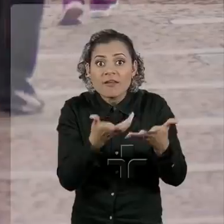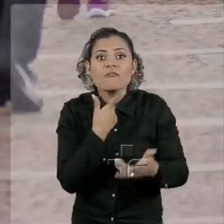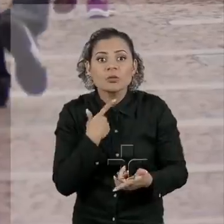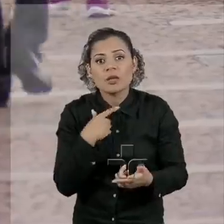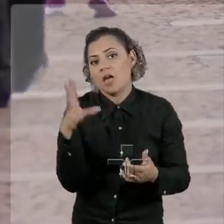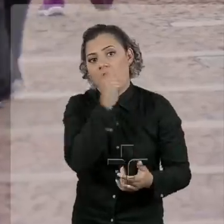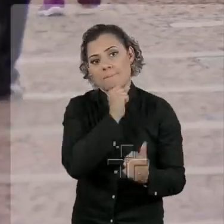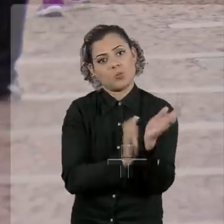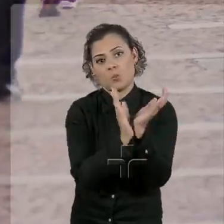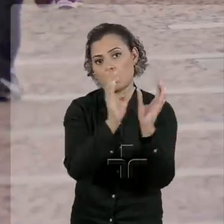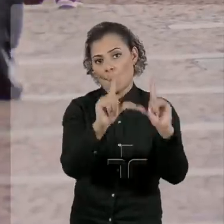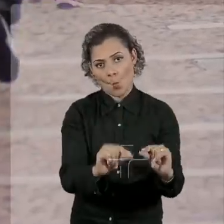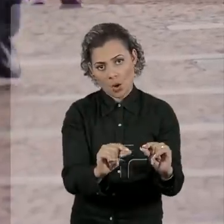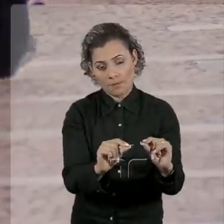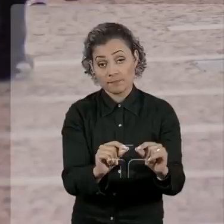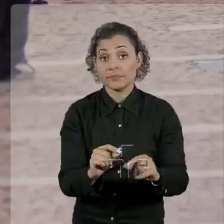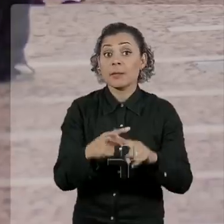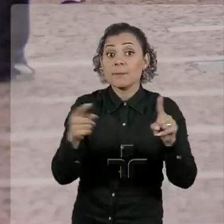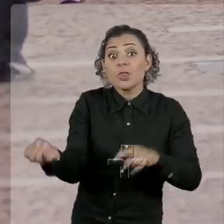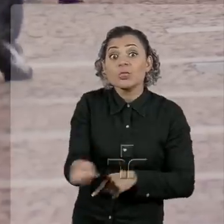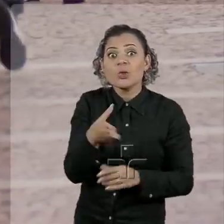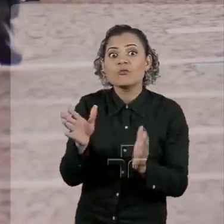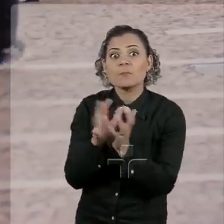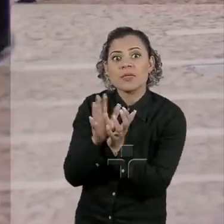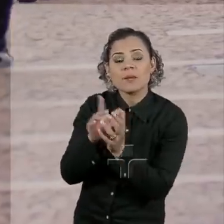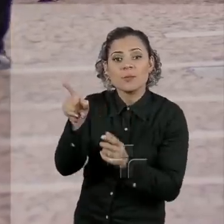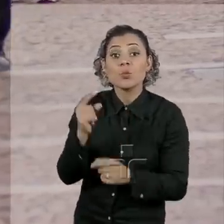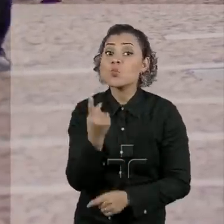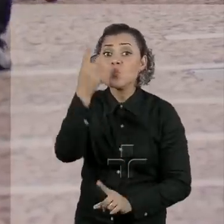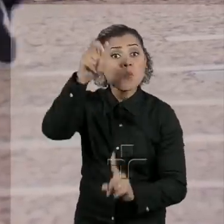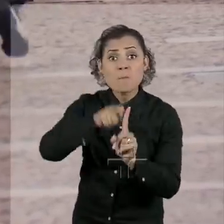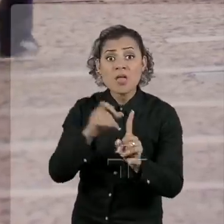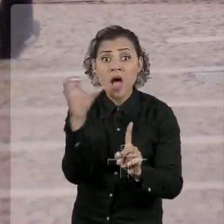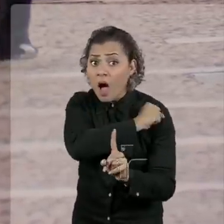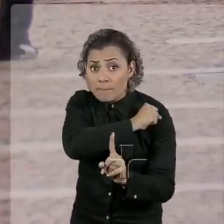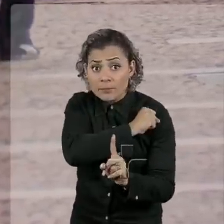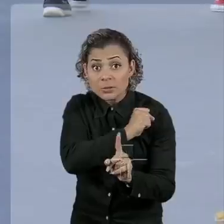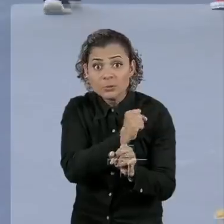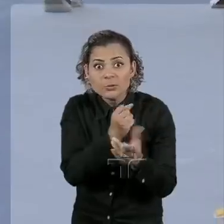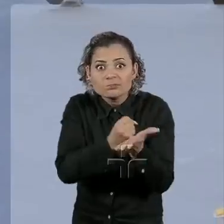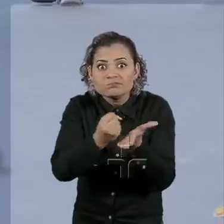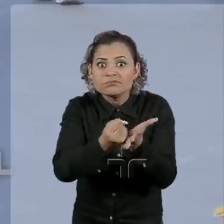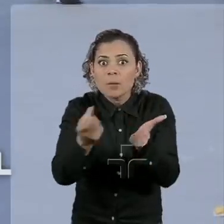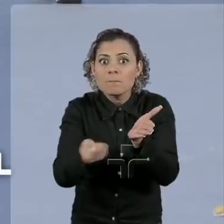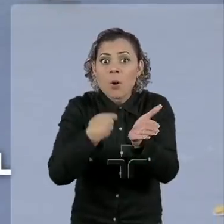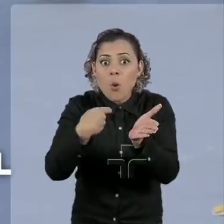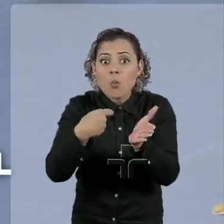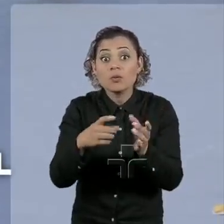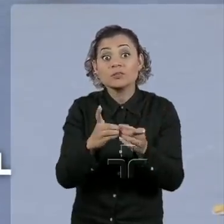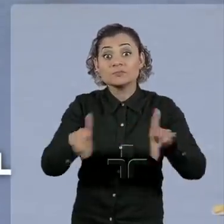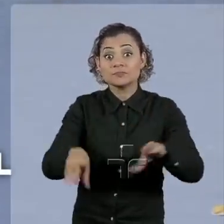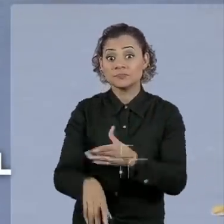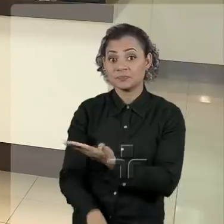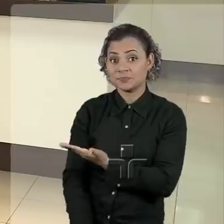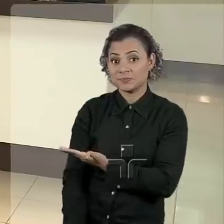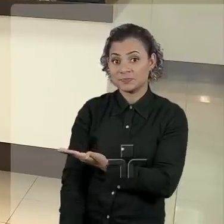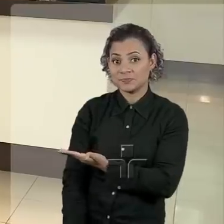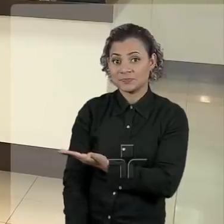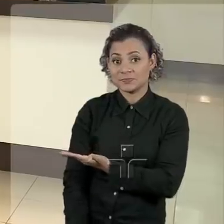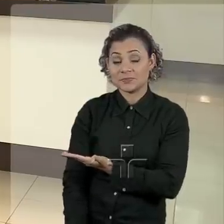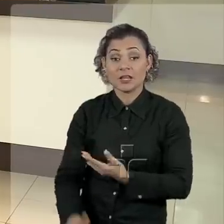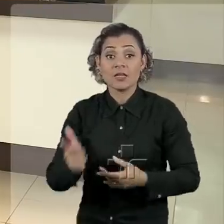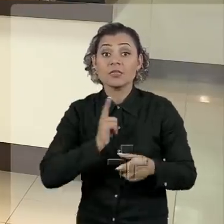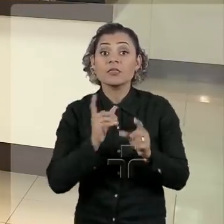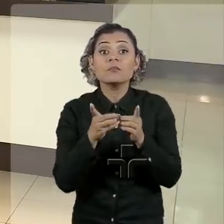rápido. Uma novidade em Pernambuco reduz para menos de 1 mês a finalização do processo. É o divórcio unilateral. A